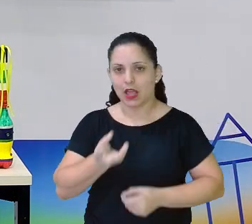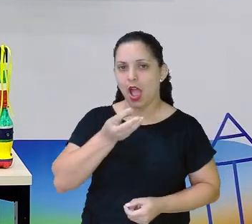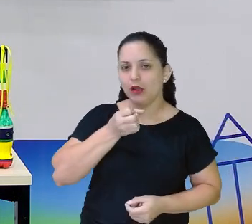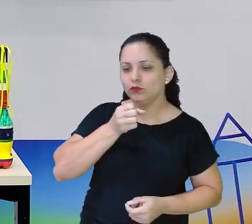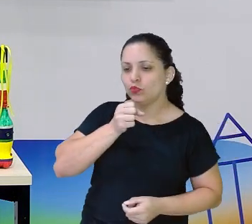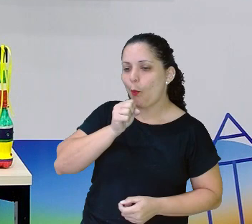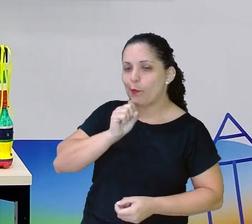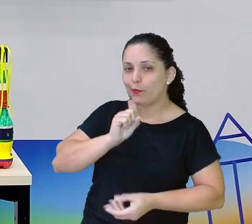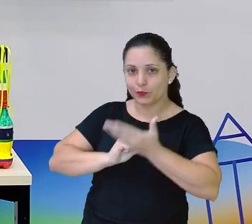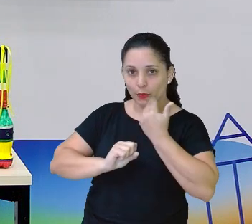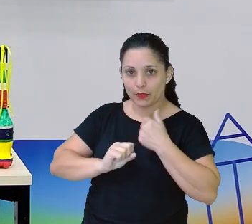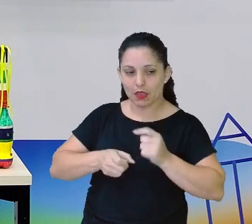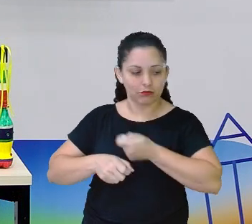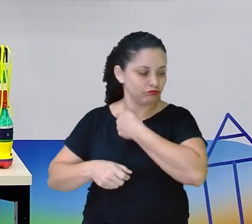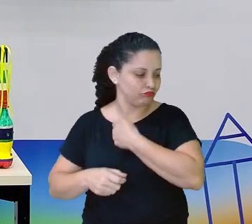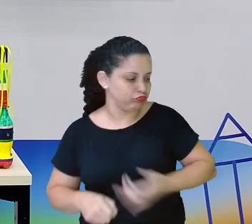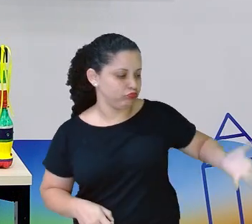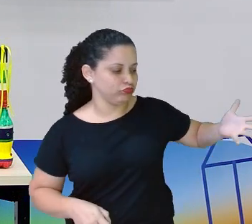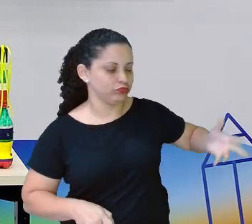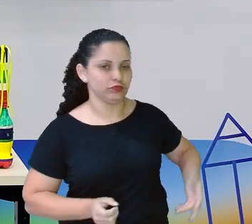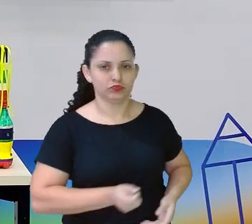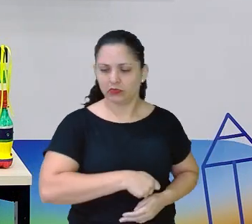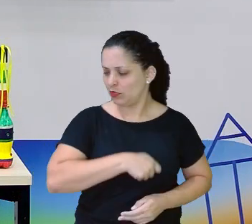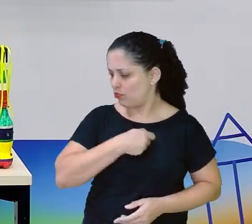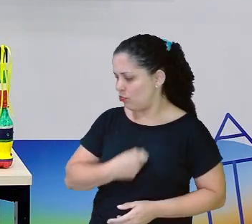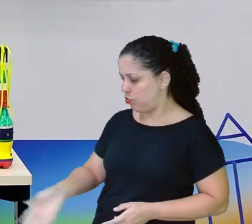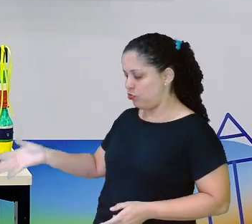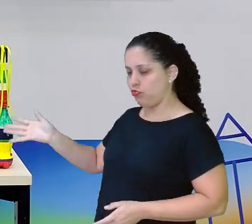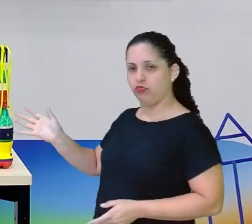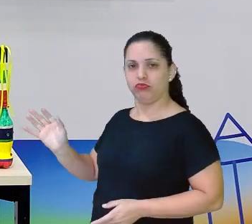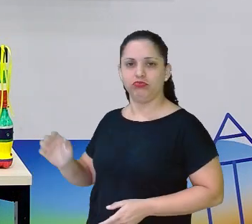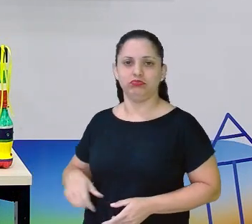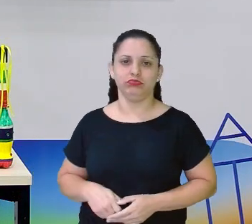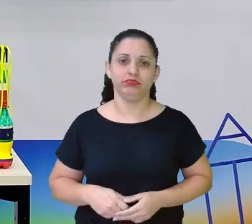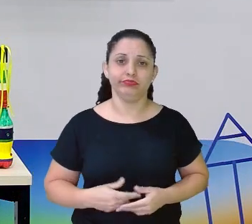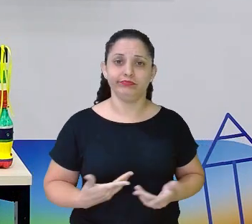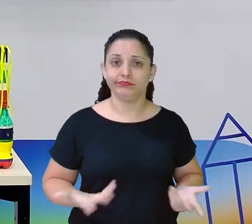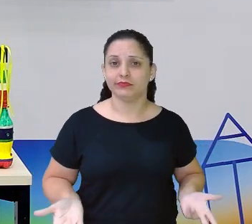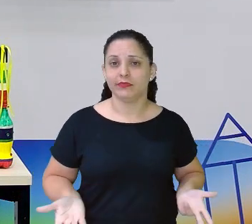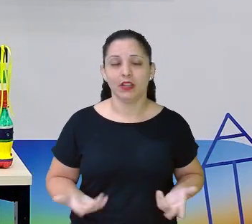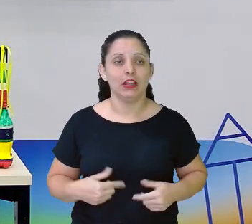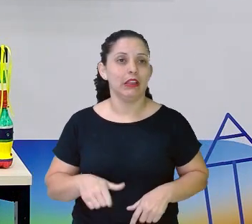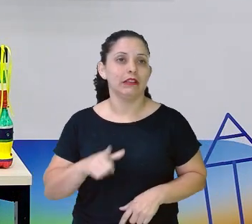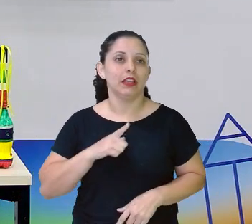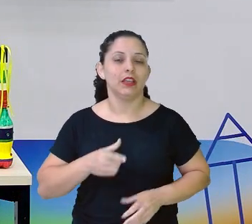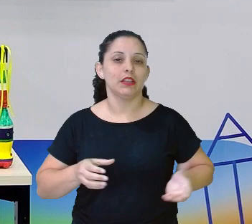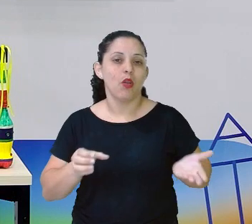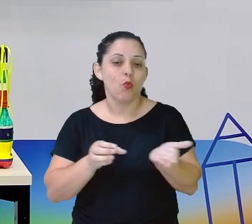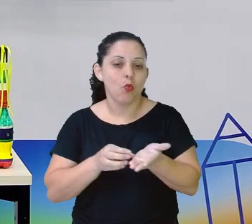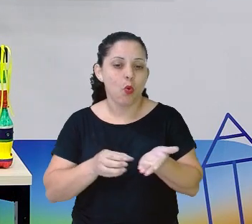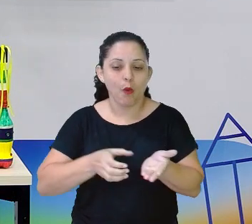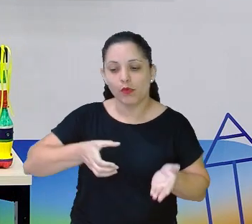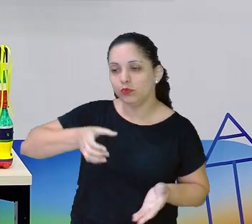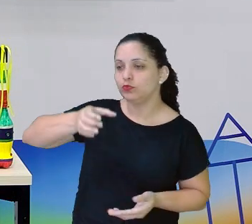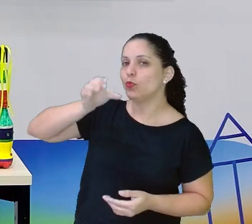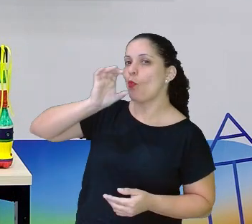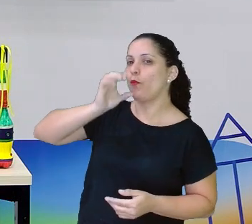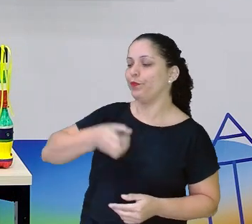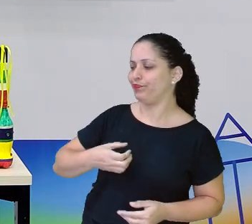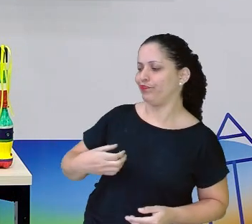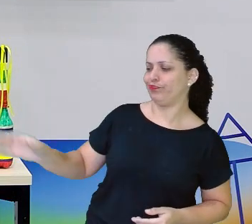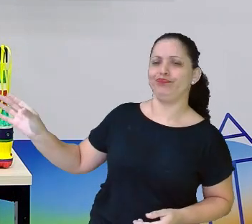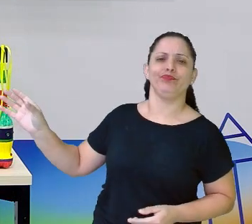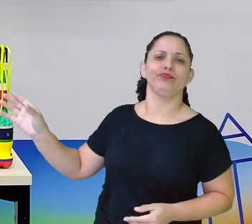o que é que eu faço? Jogo no meio da sala. Pego um copo, tomo e solto ele ali em